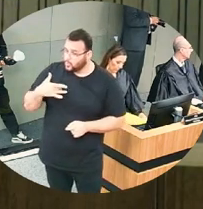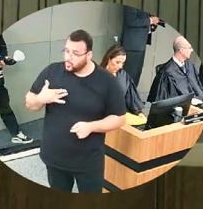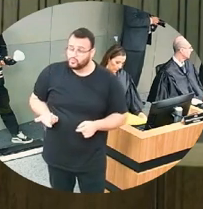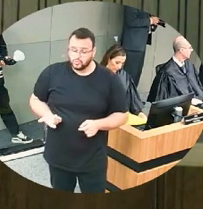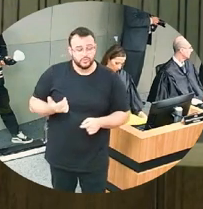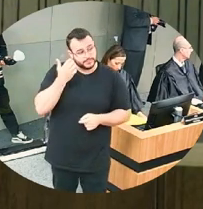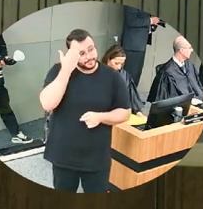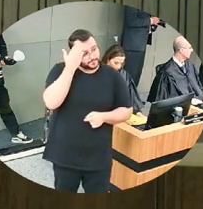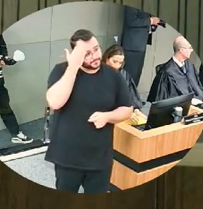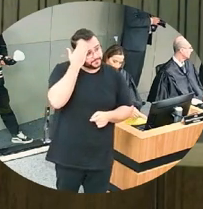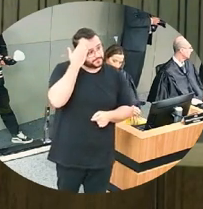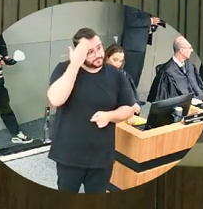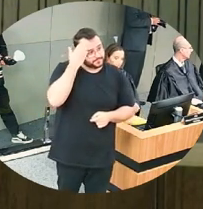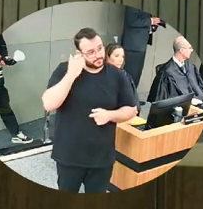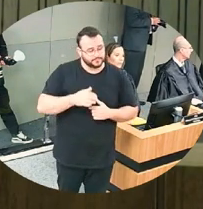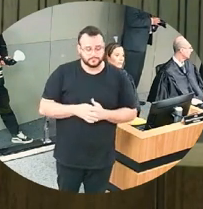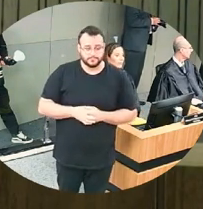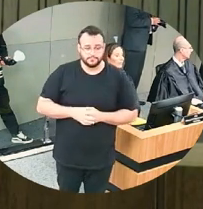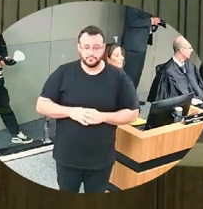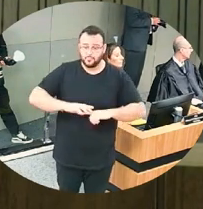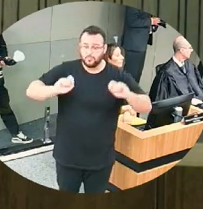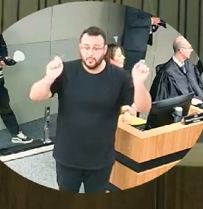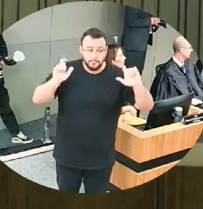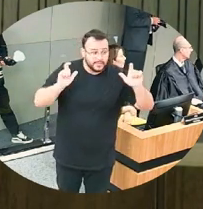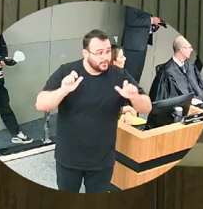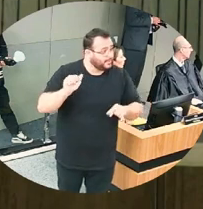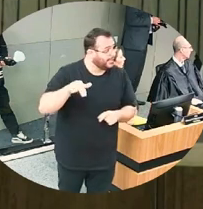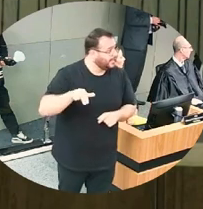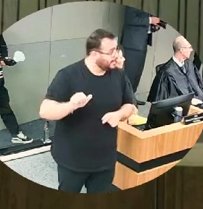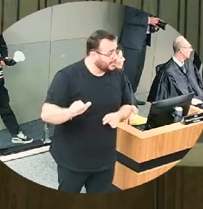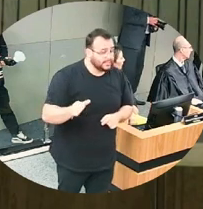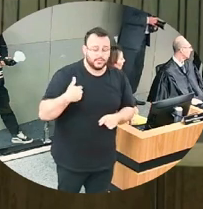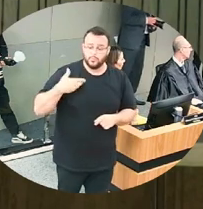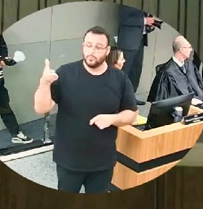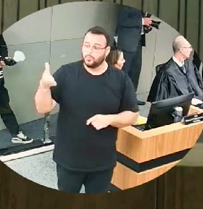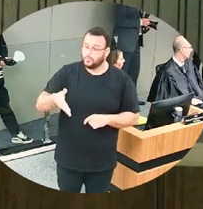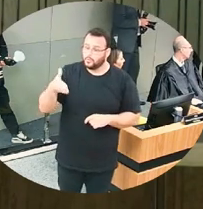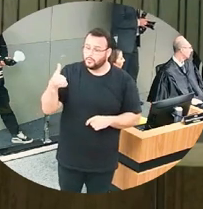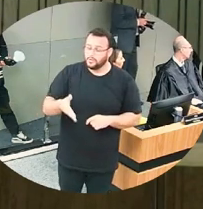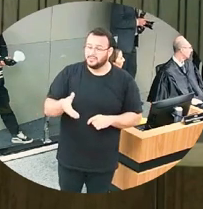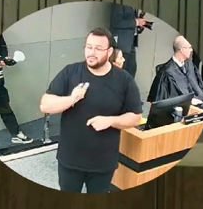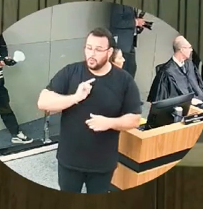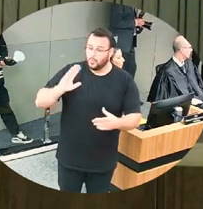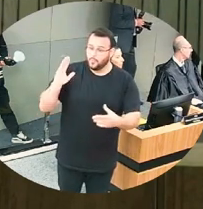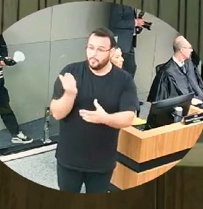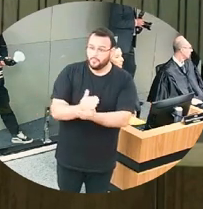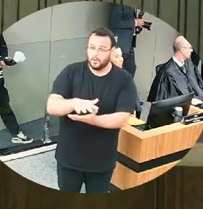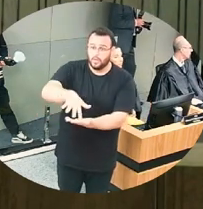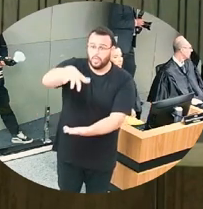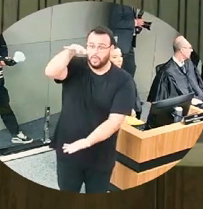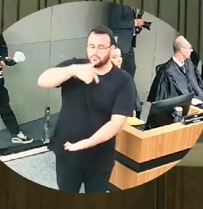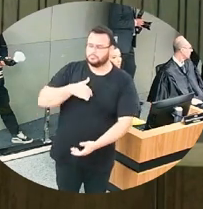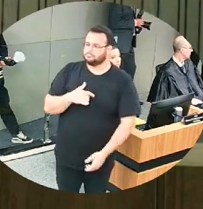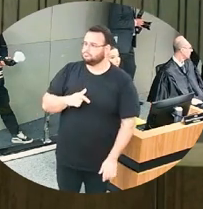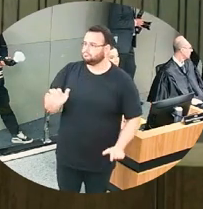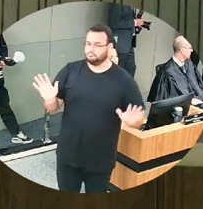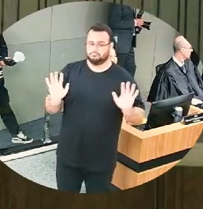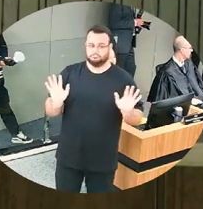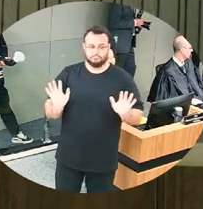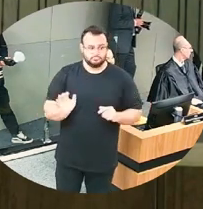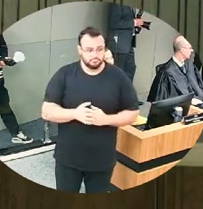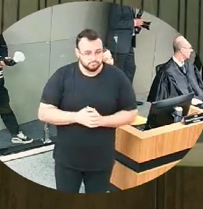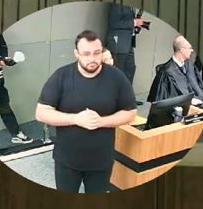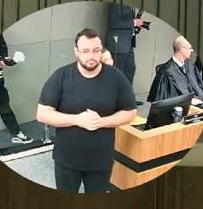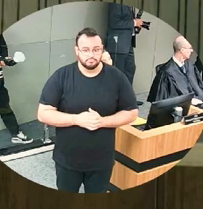esses processos e me espanta Desembargador narbal cada vez que eu vou a tubarão e vejo aqueles processos eu me apavoro